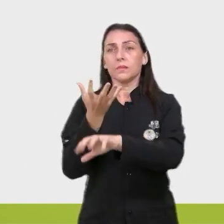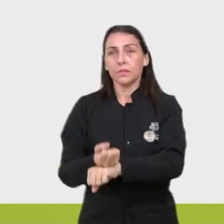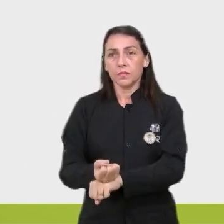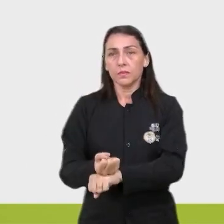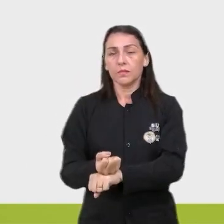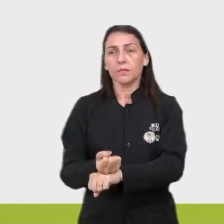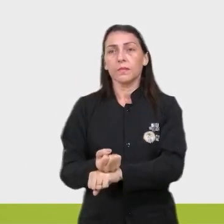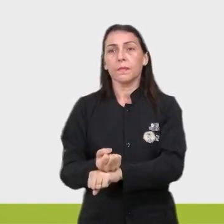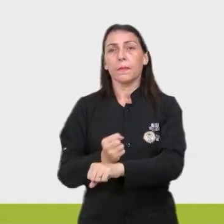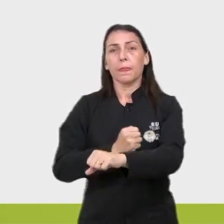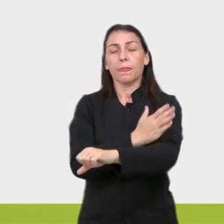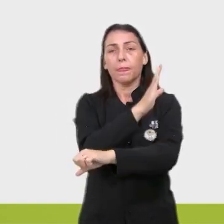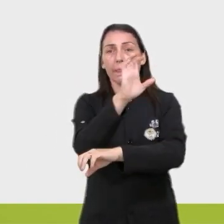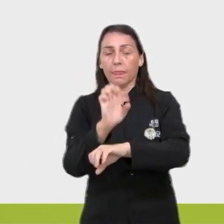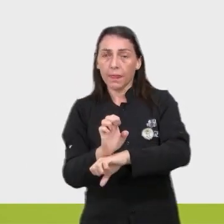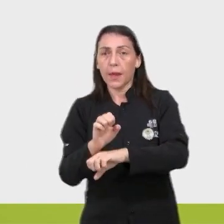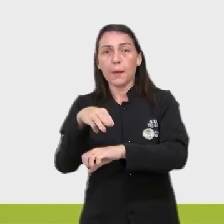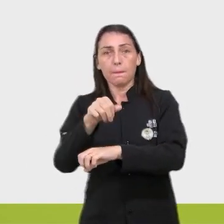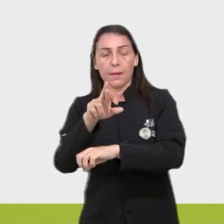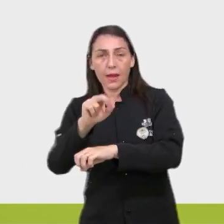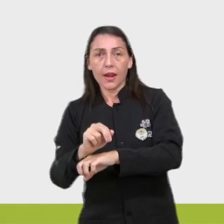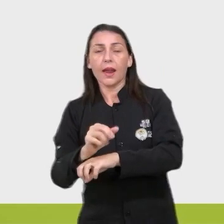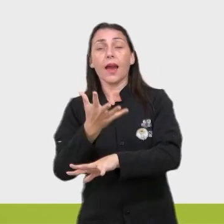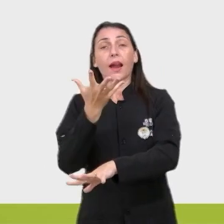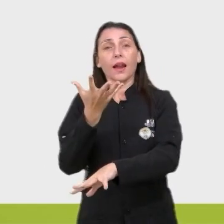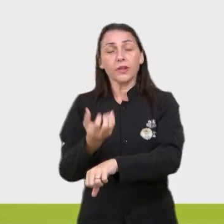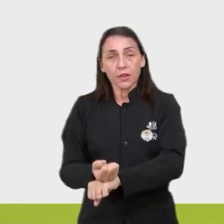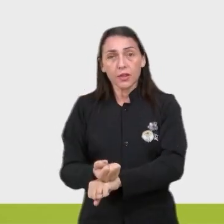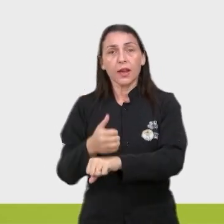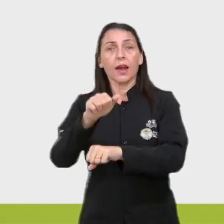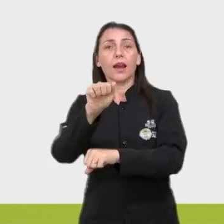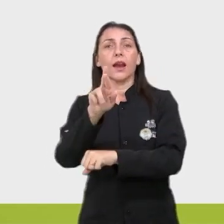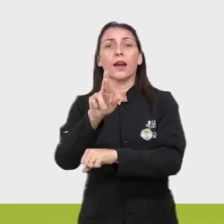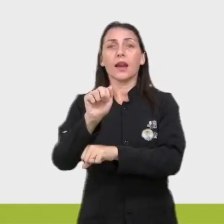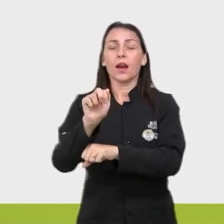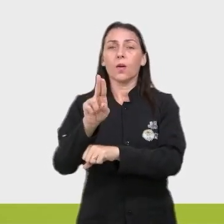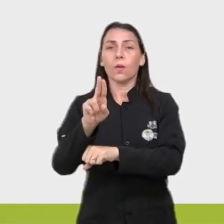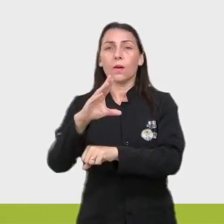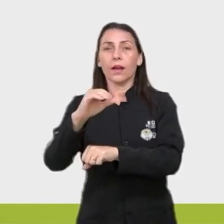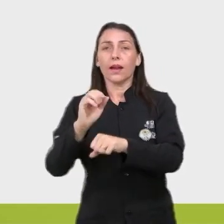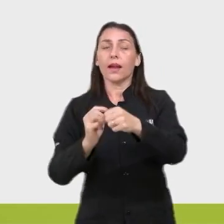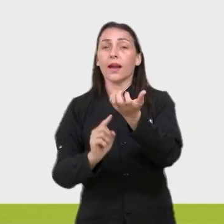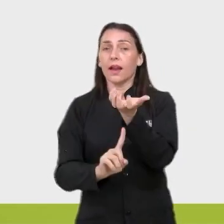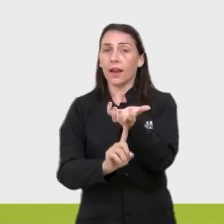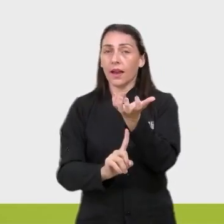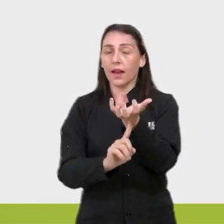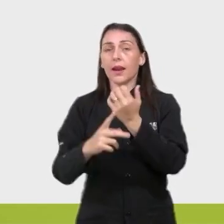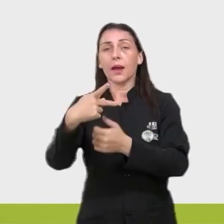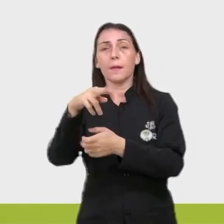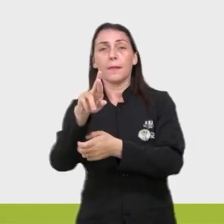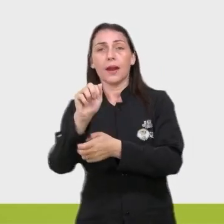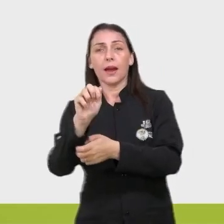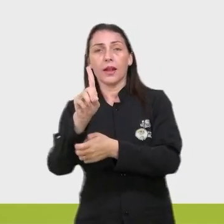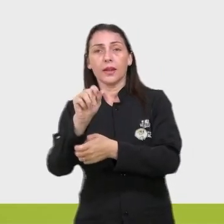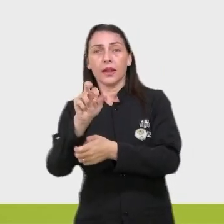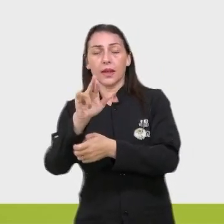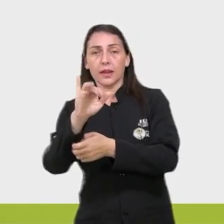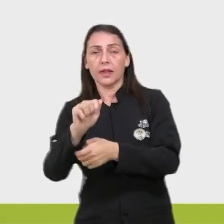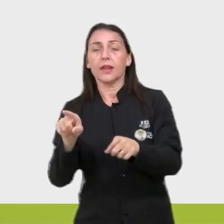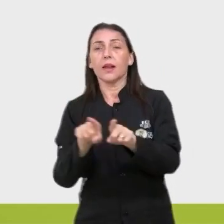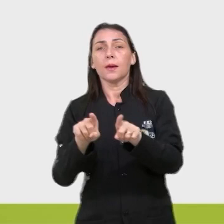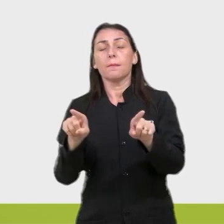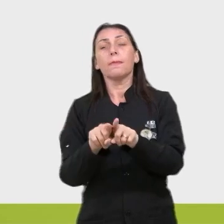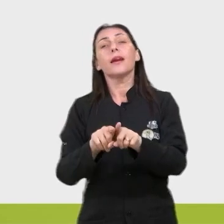Cerrado, mares de morros, Caatinga, araucárias, pradarias e temos as faixas